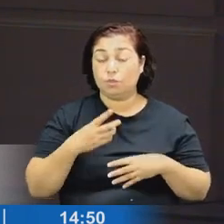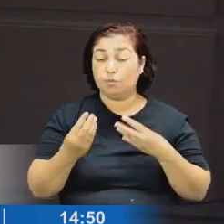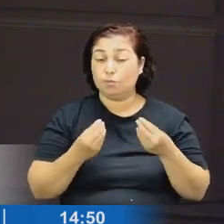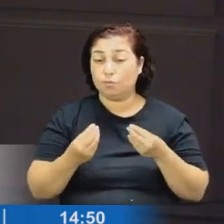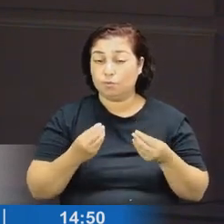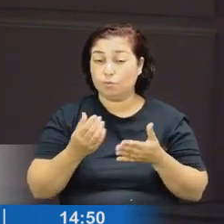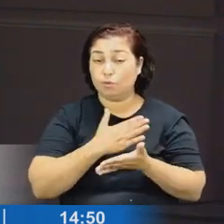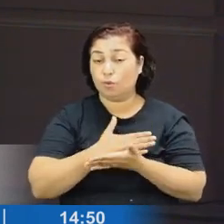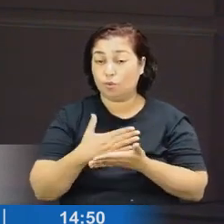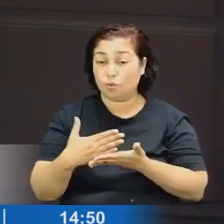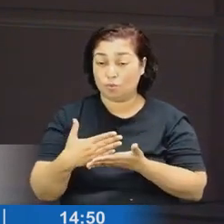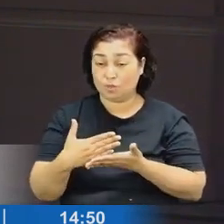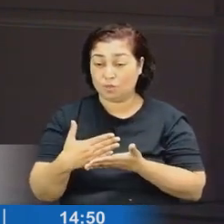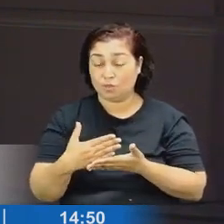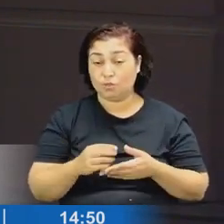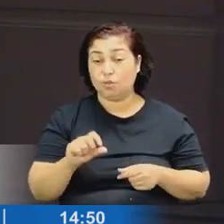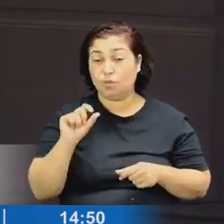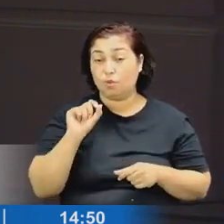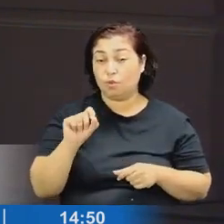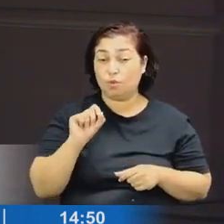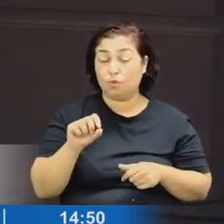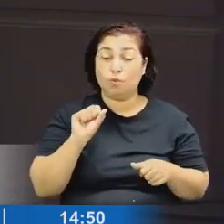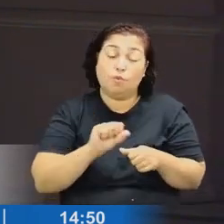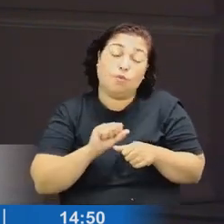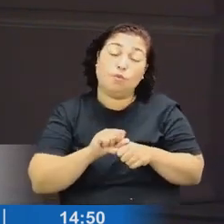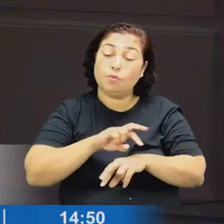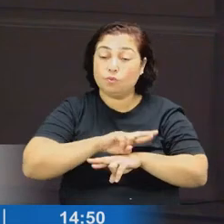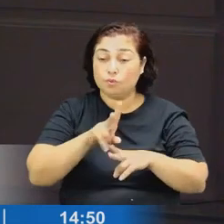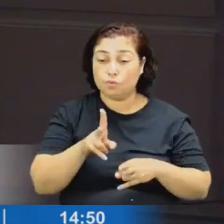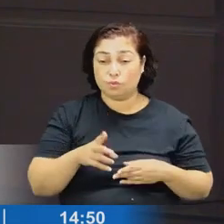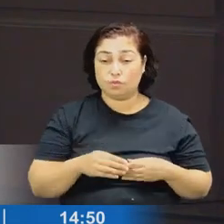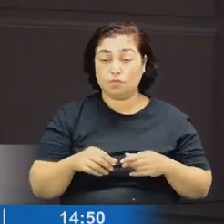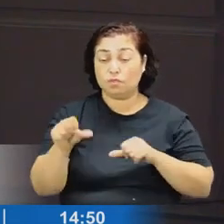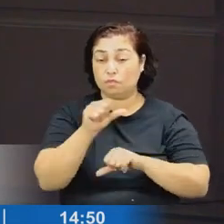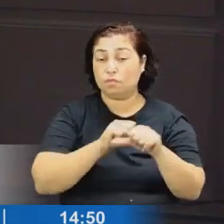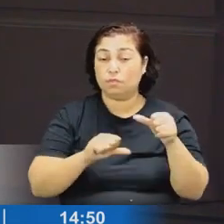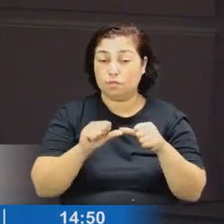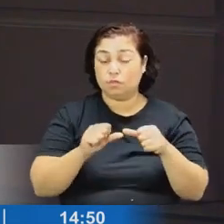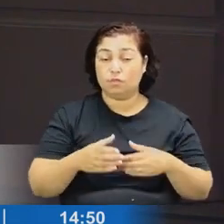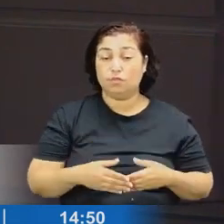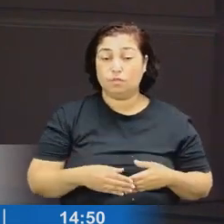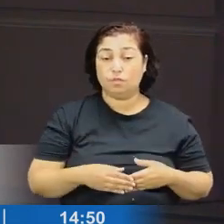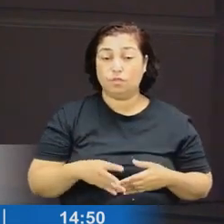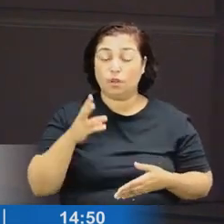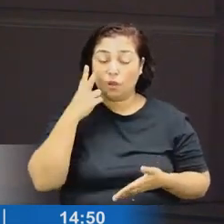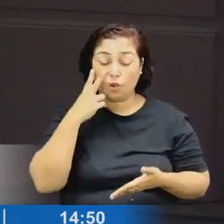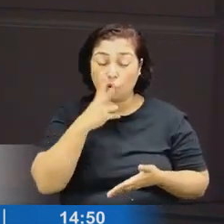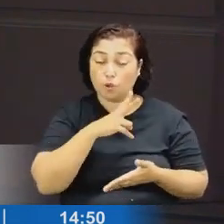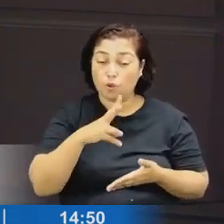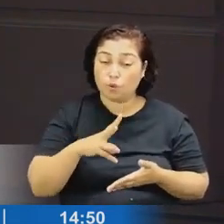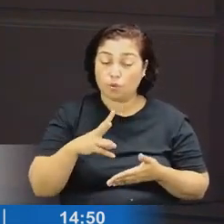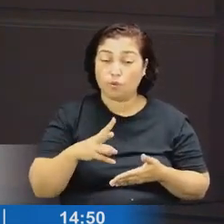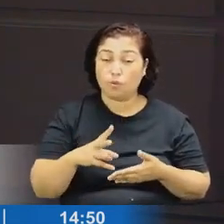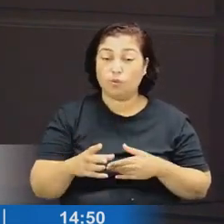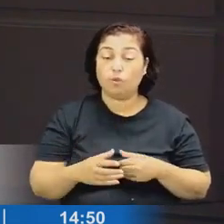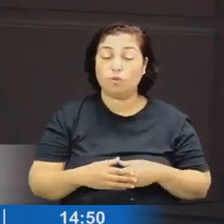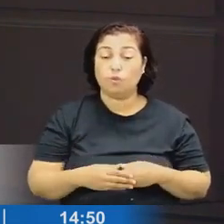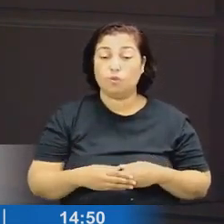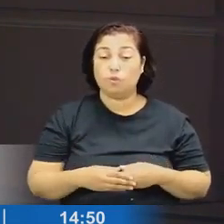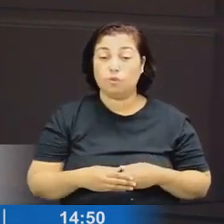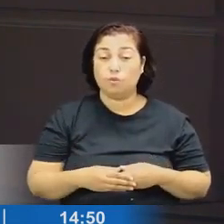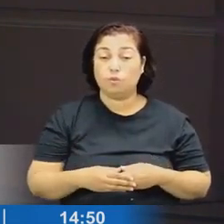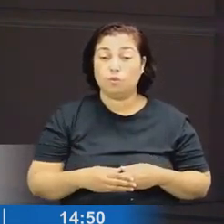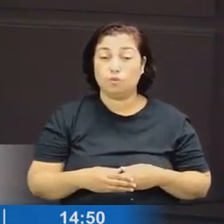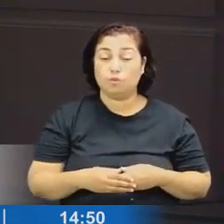aqui é o início da coisa o que realmente faz a diferença é que transforma mesmo é acompanhamento e é exercício Então se